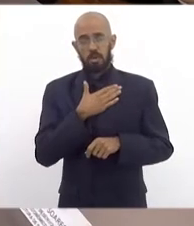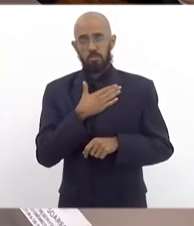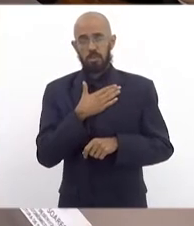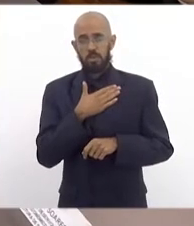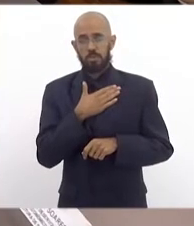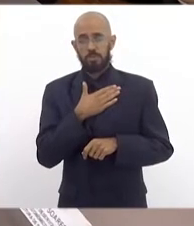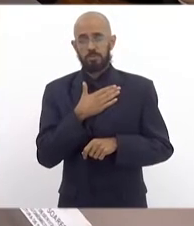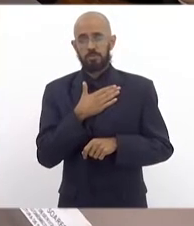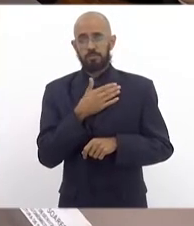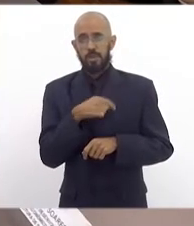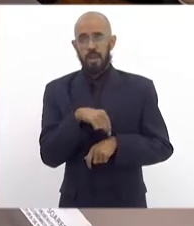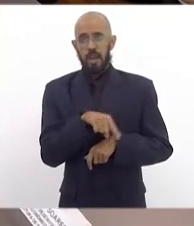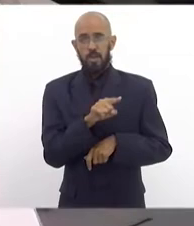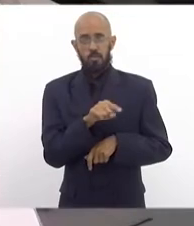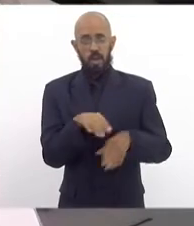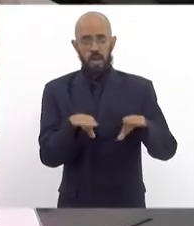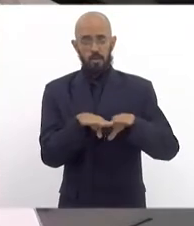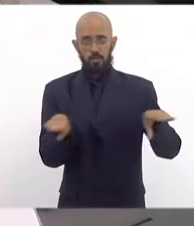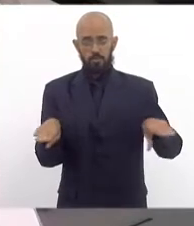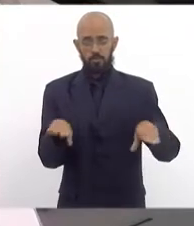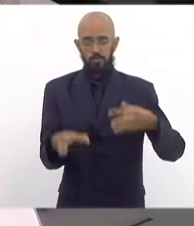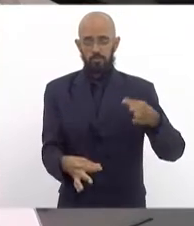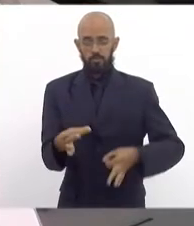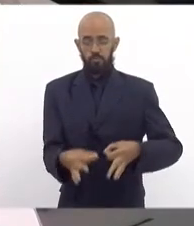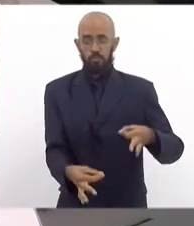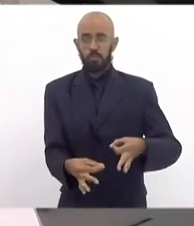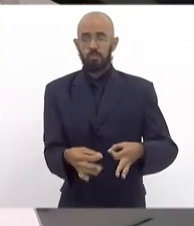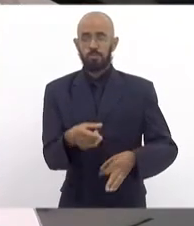levaram essas pessoas a um tribunal